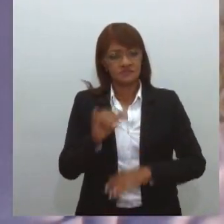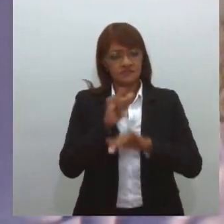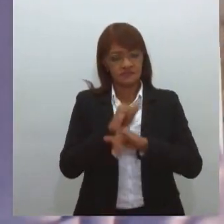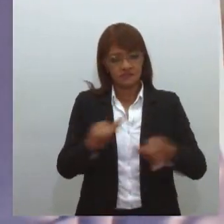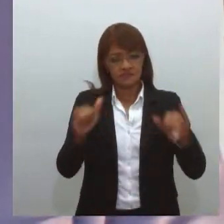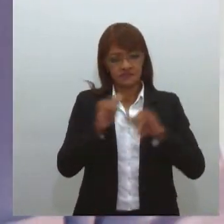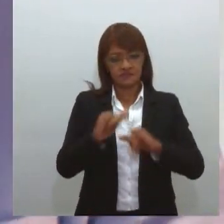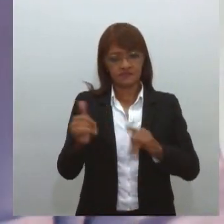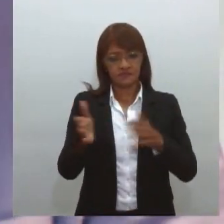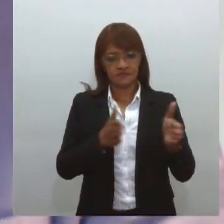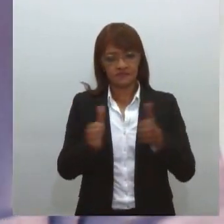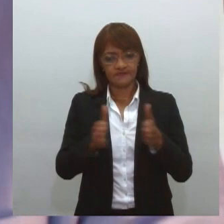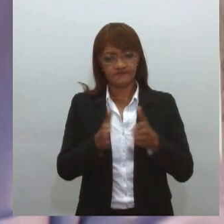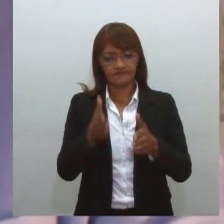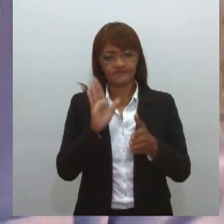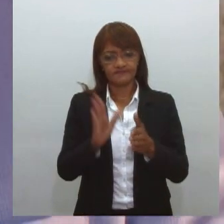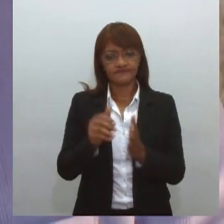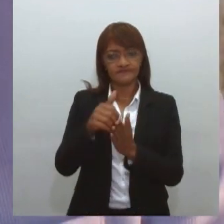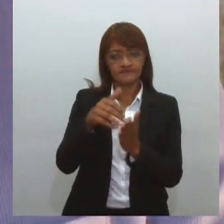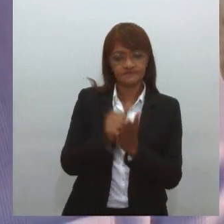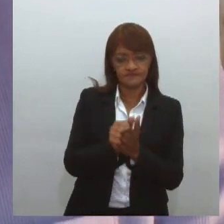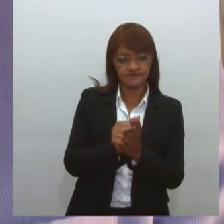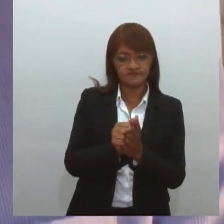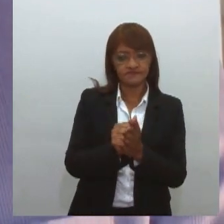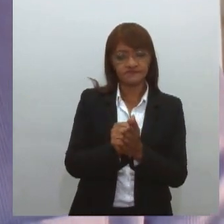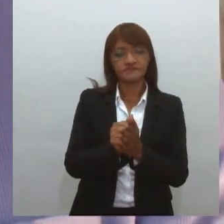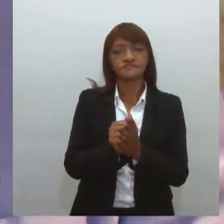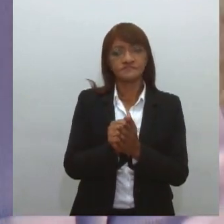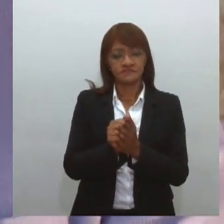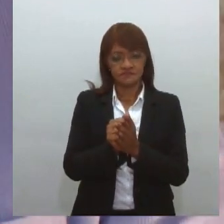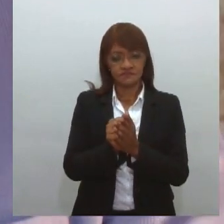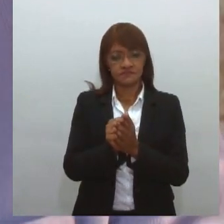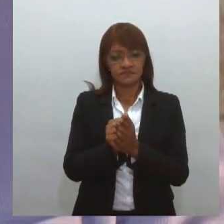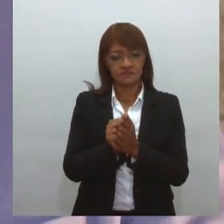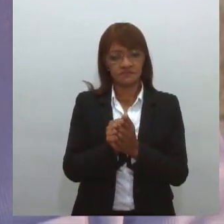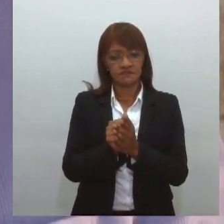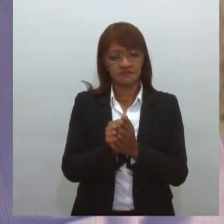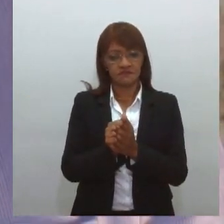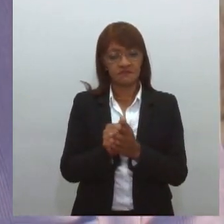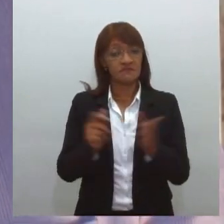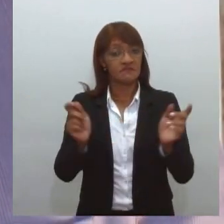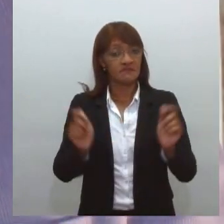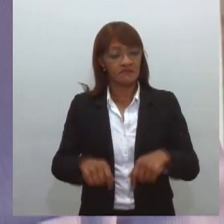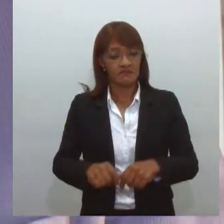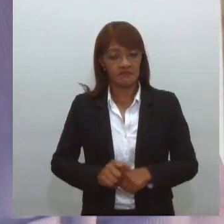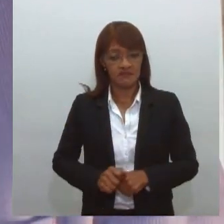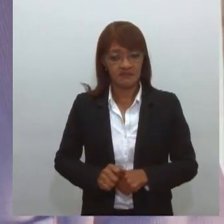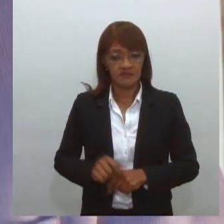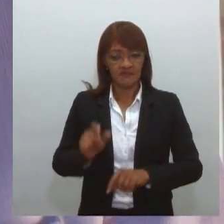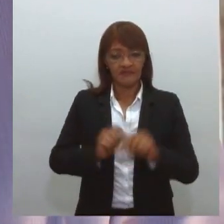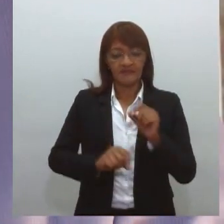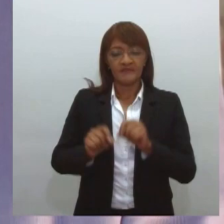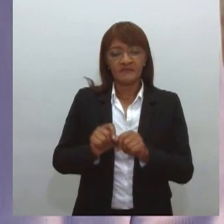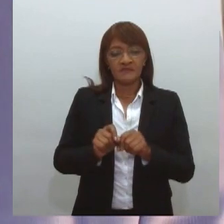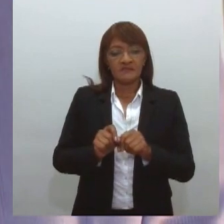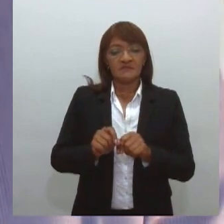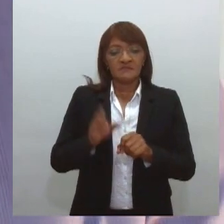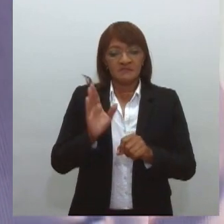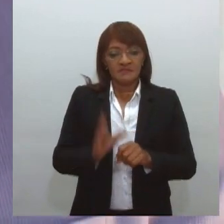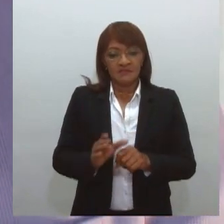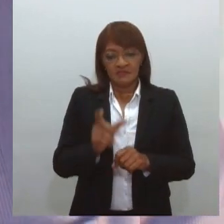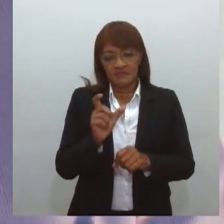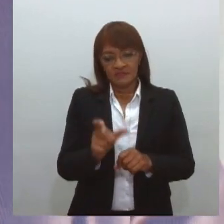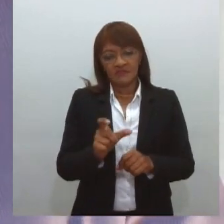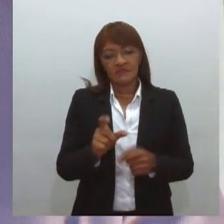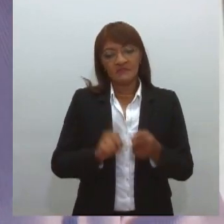fechamento do cadastro, até o qual só é possível fazer tanto a transferência, a revisão, como o primeiro